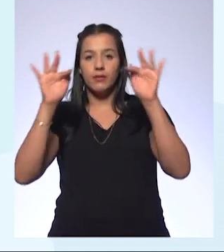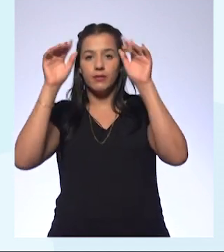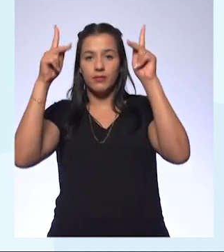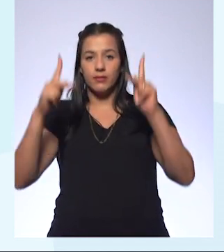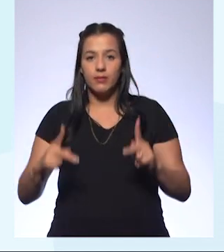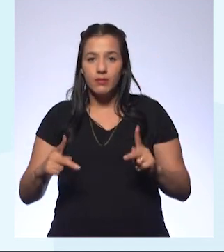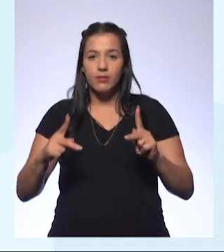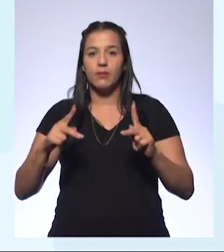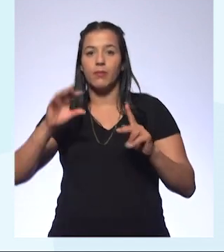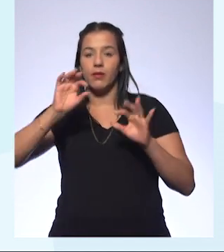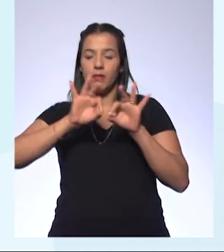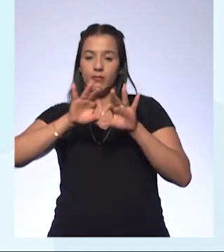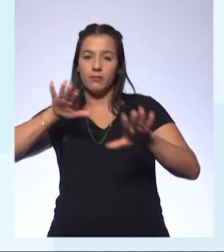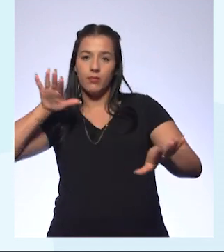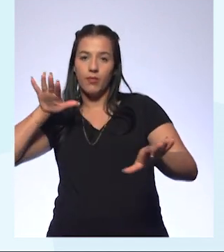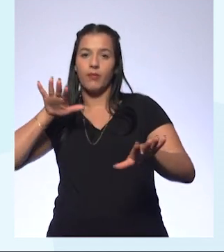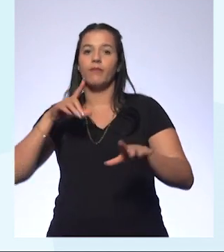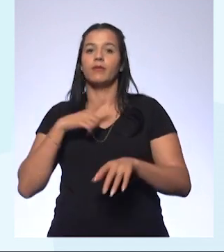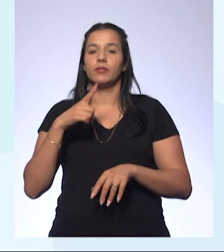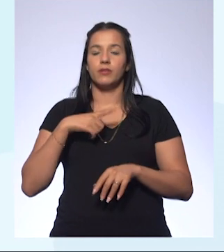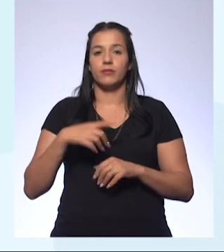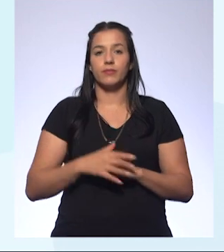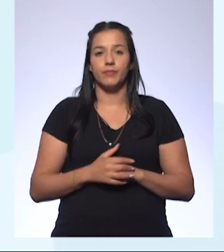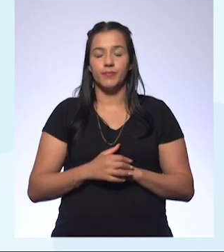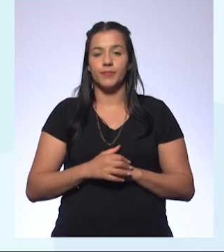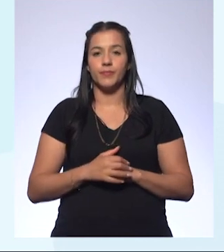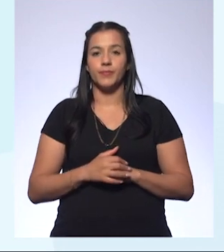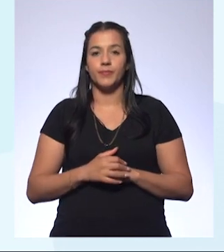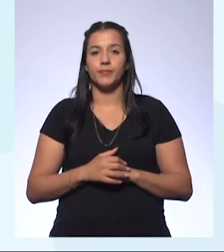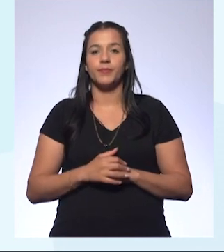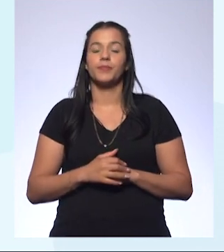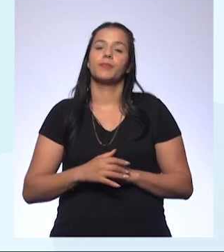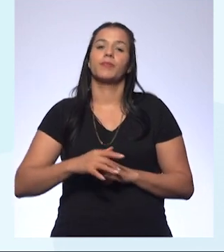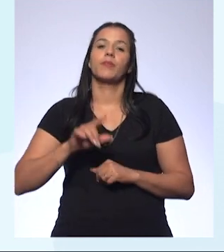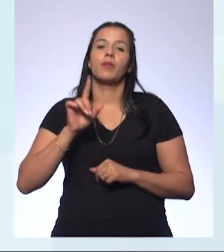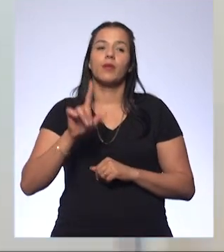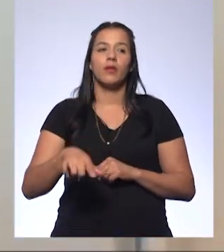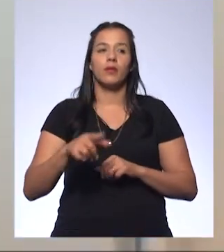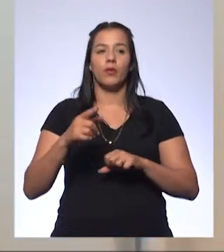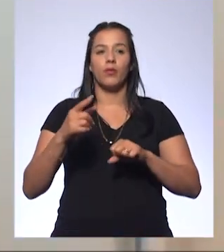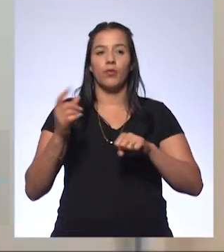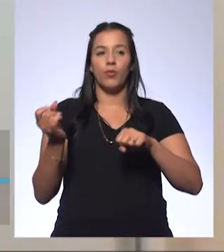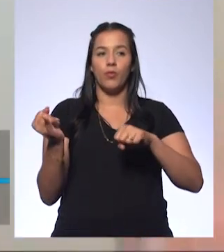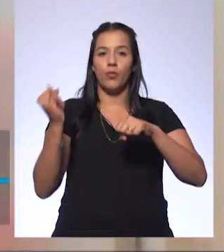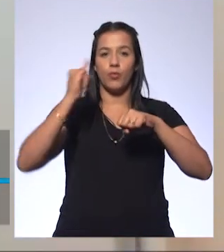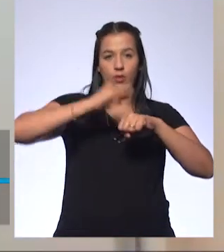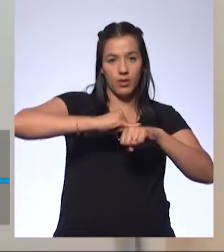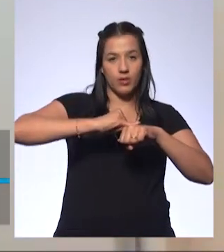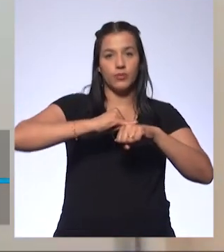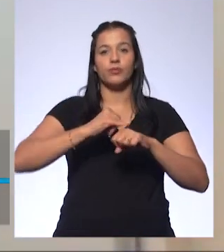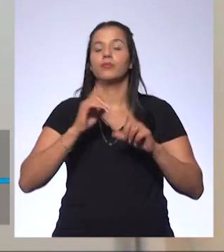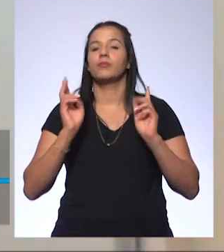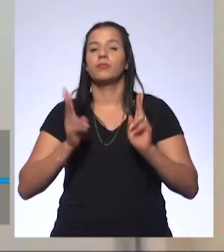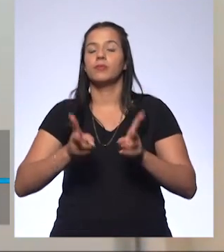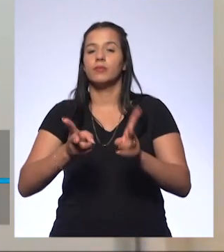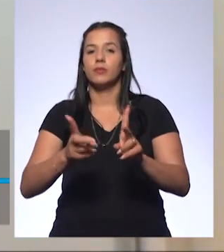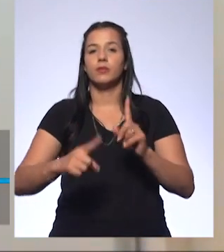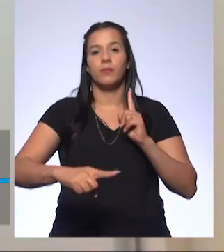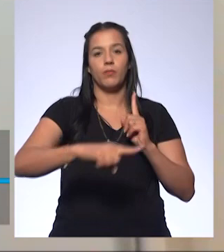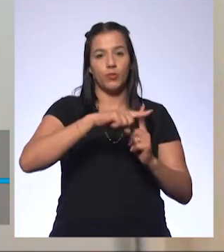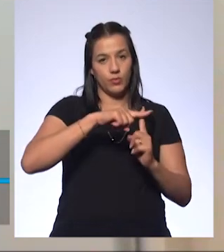não metais que vão fazer esse recebimento. Então, o cátio é sempre o eletropositivo e o ânion vai